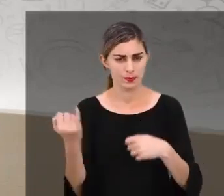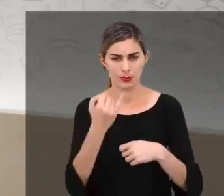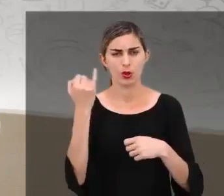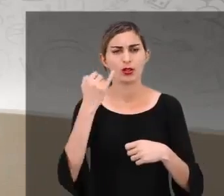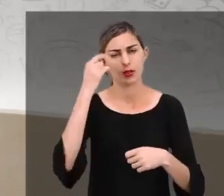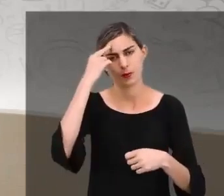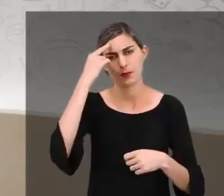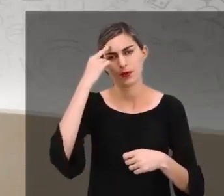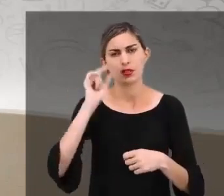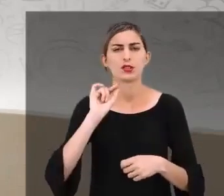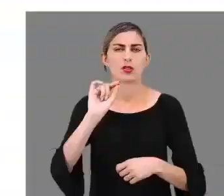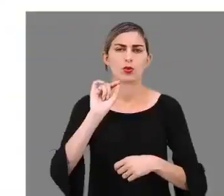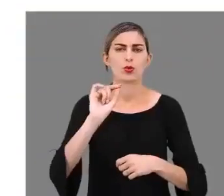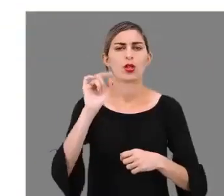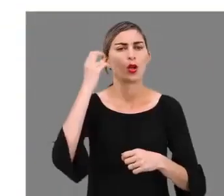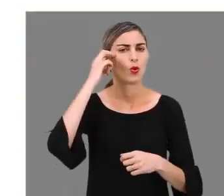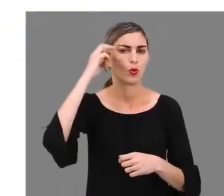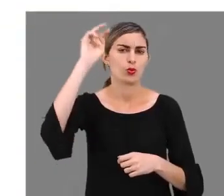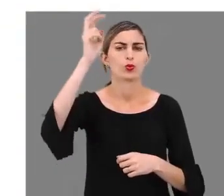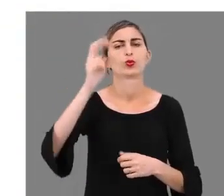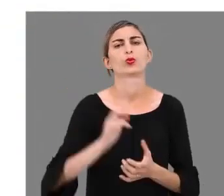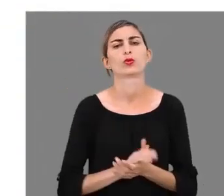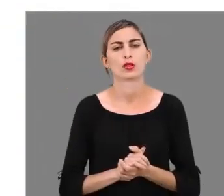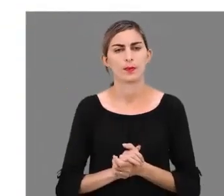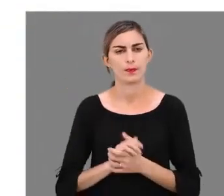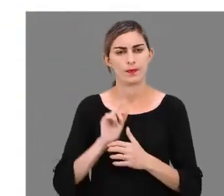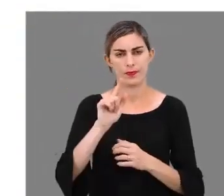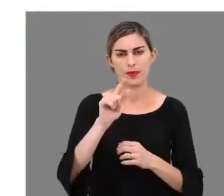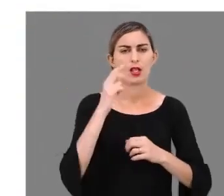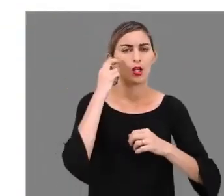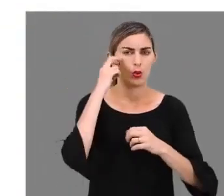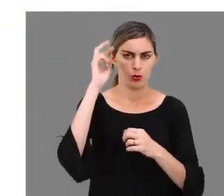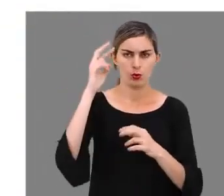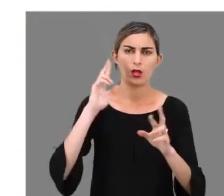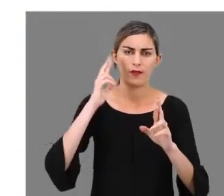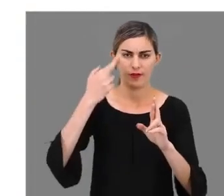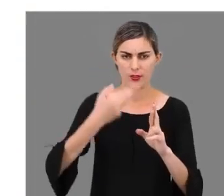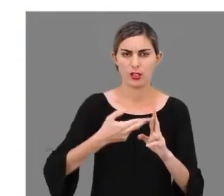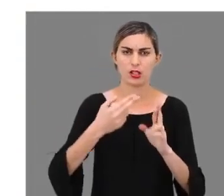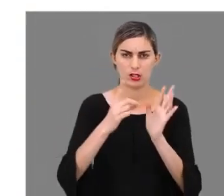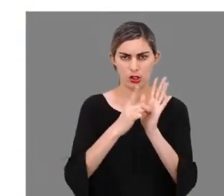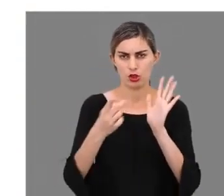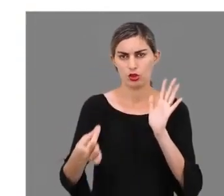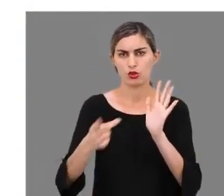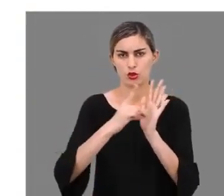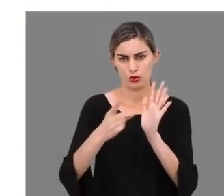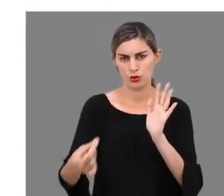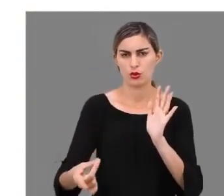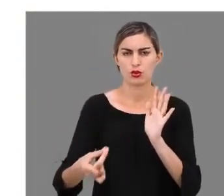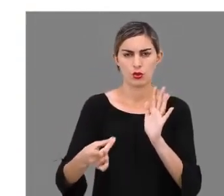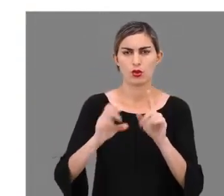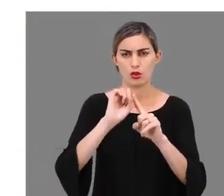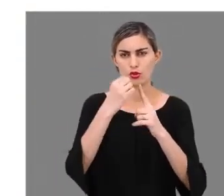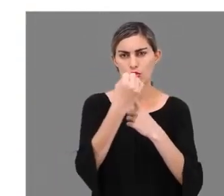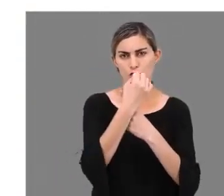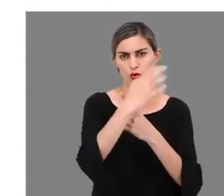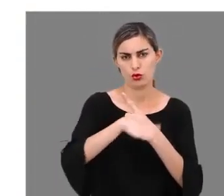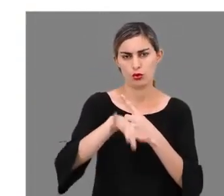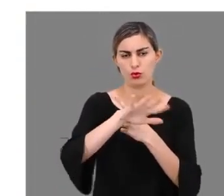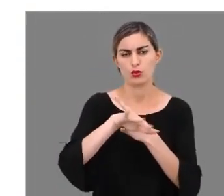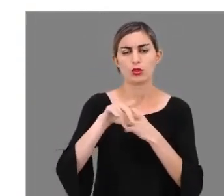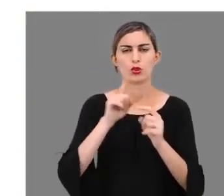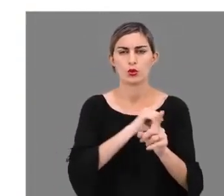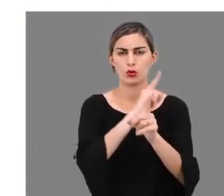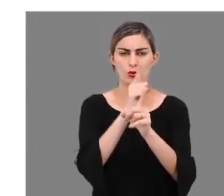pensar um pouco o que vem a ser cultura. Recorrendo a uma referência, a um dicionário de sociologia, a